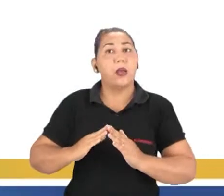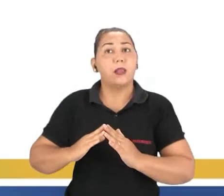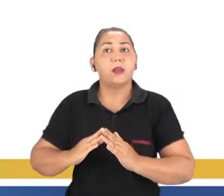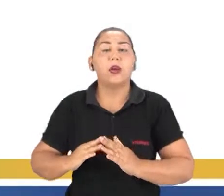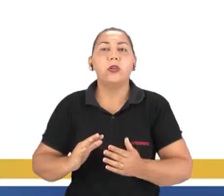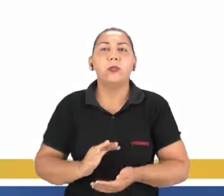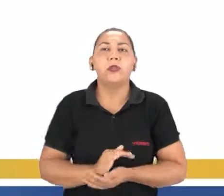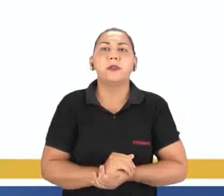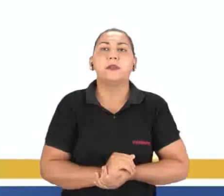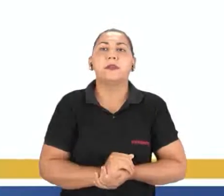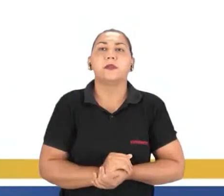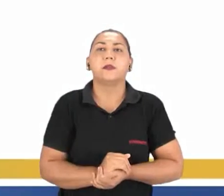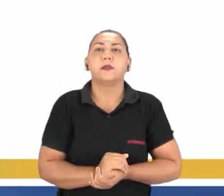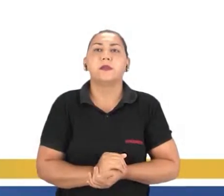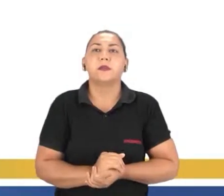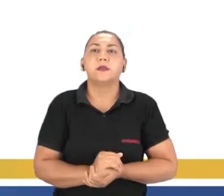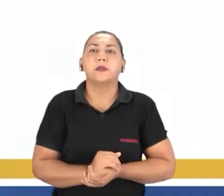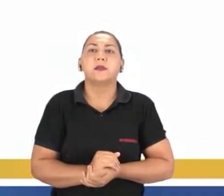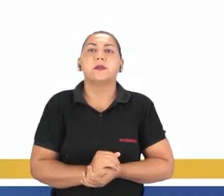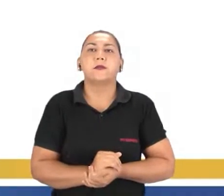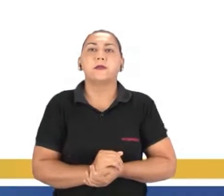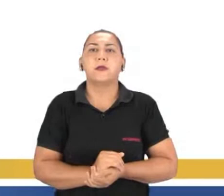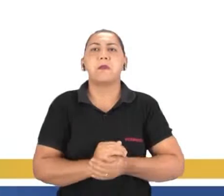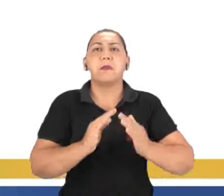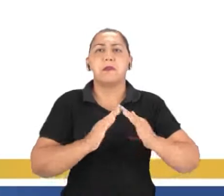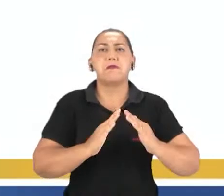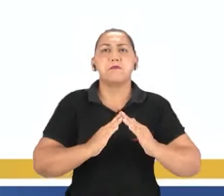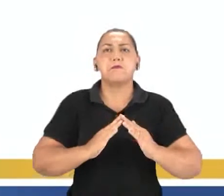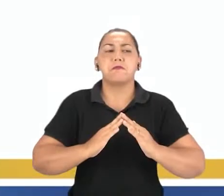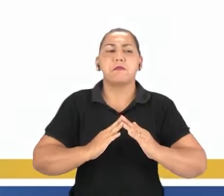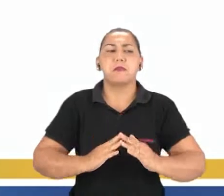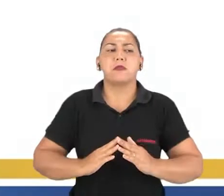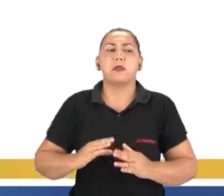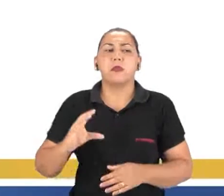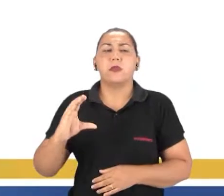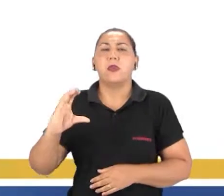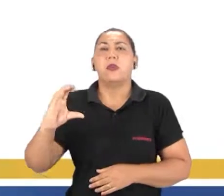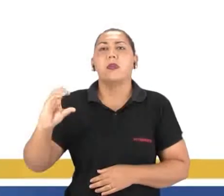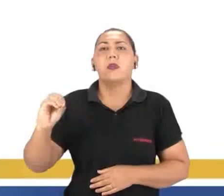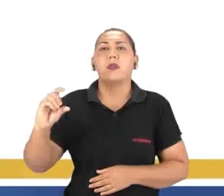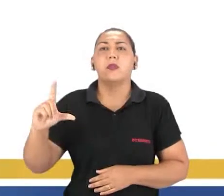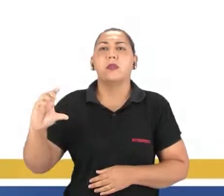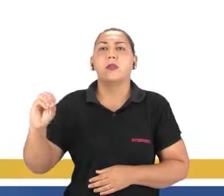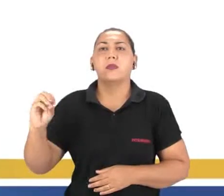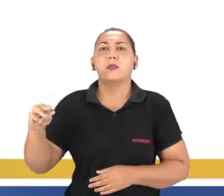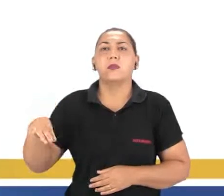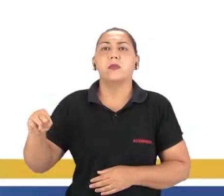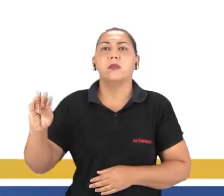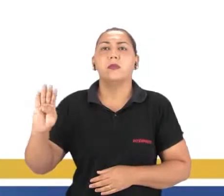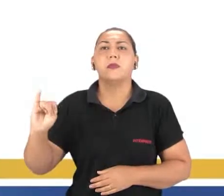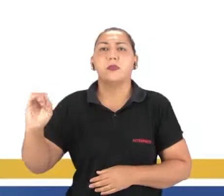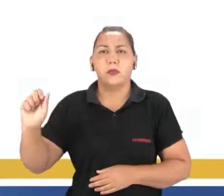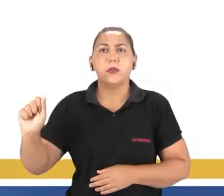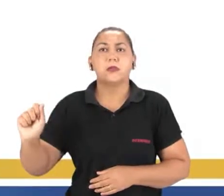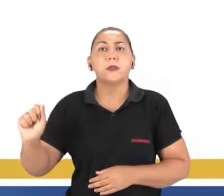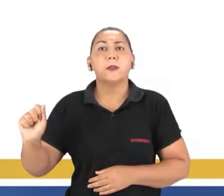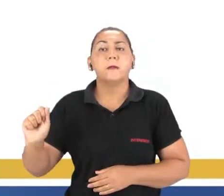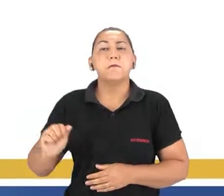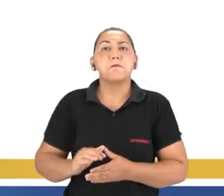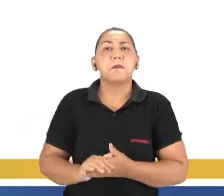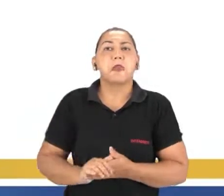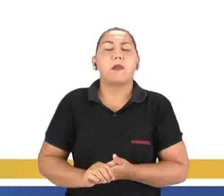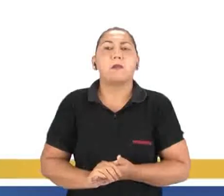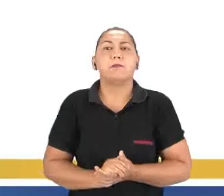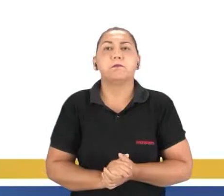Dentro do bioma, a canoa é o seu principal meio de transporte. Essa região do noroeste da